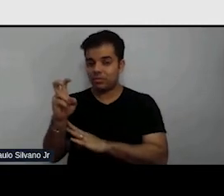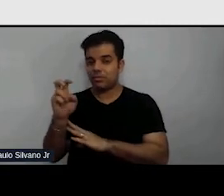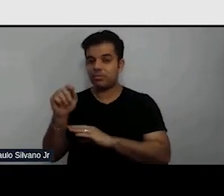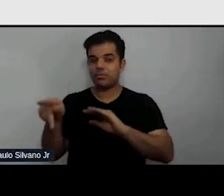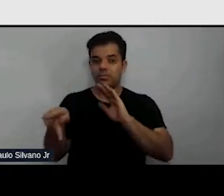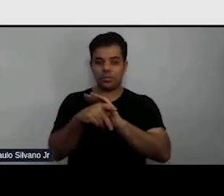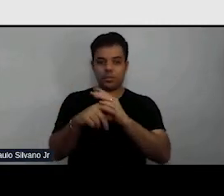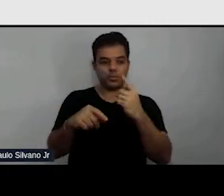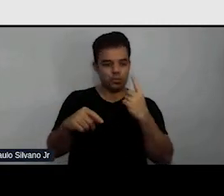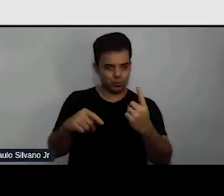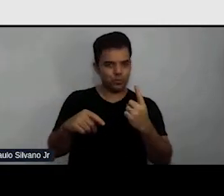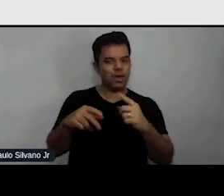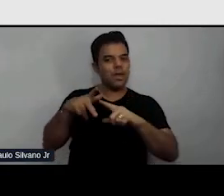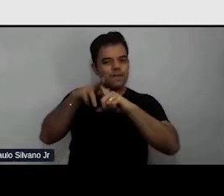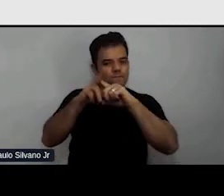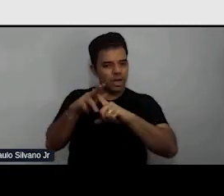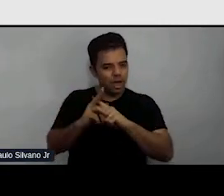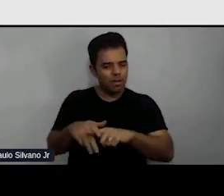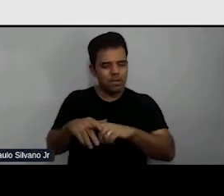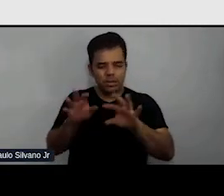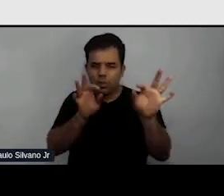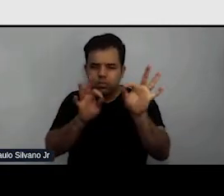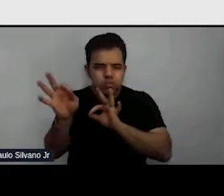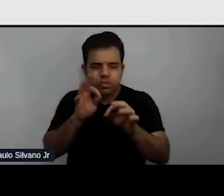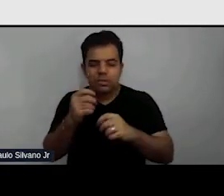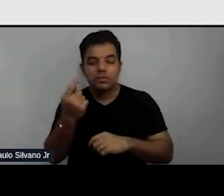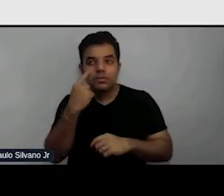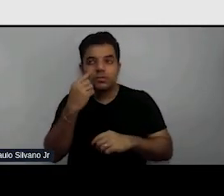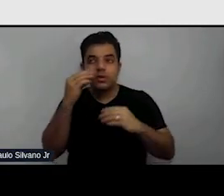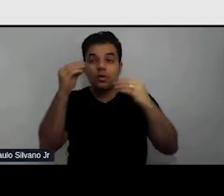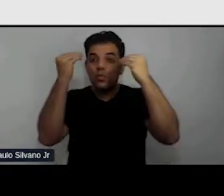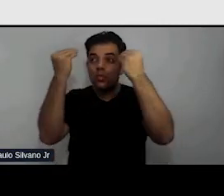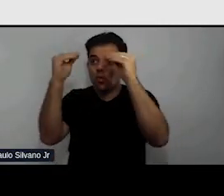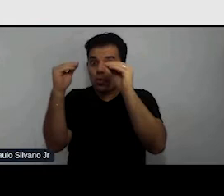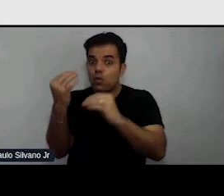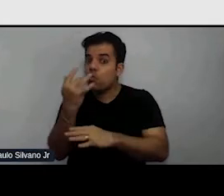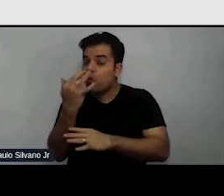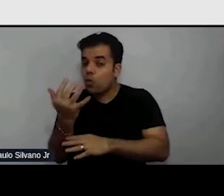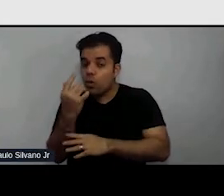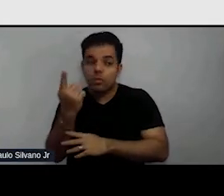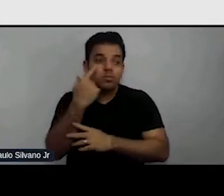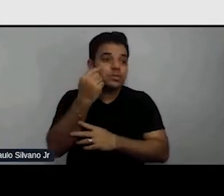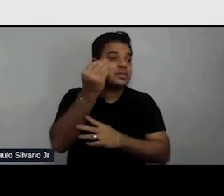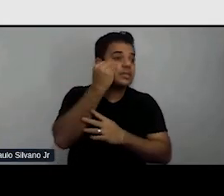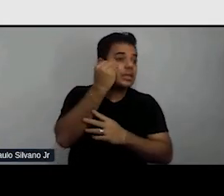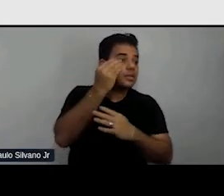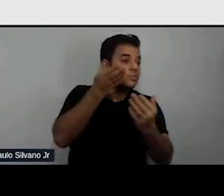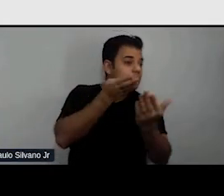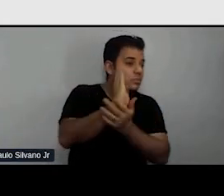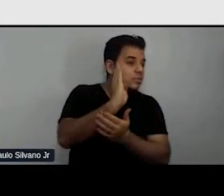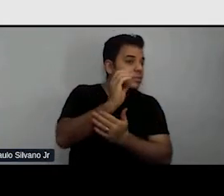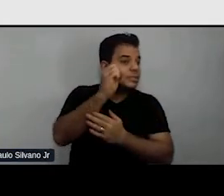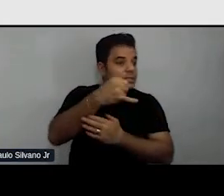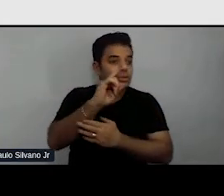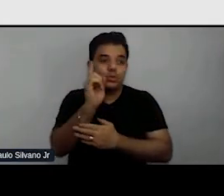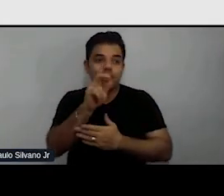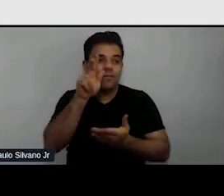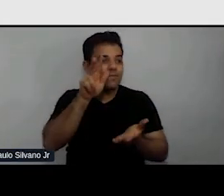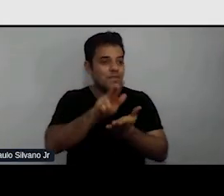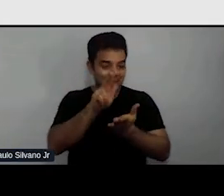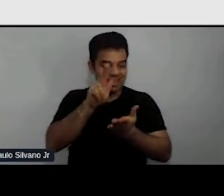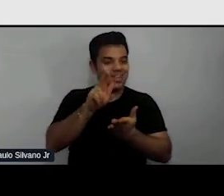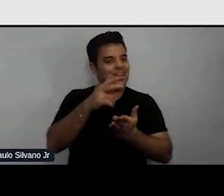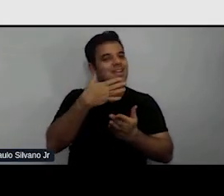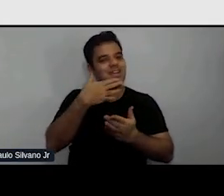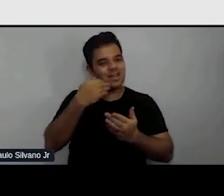que essa ferramenta faz. Ela mostra se as cores que você colocou no contraste passam no teste ou não. Então, esse contraste